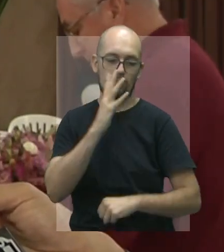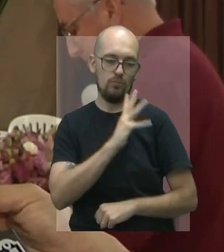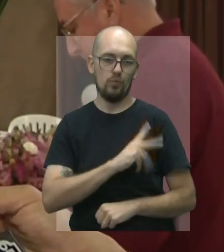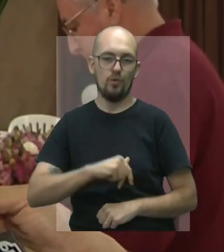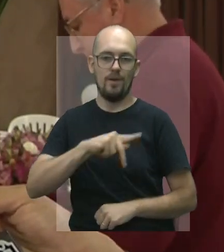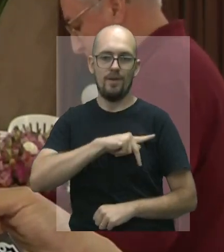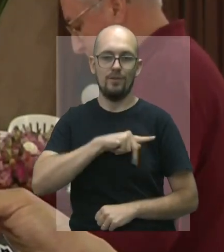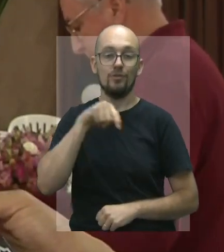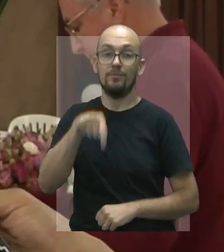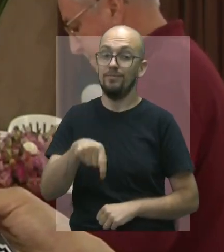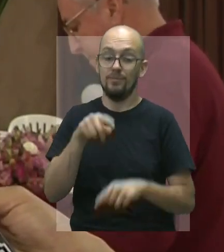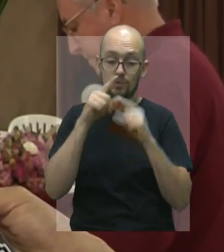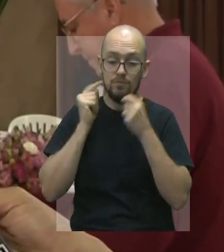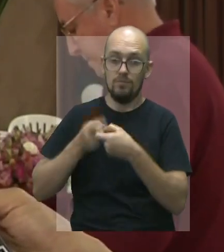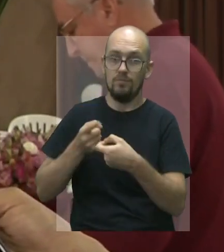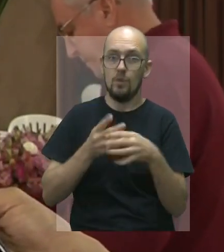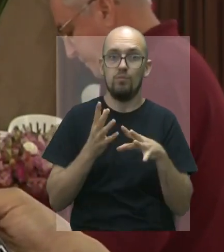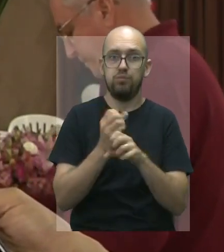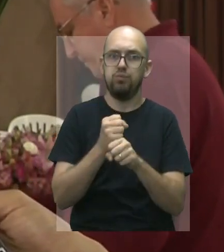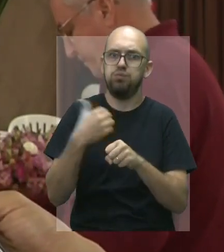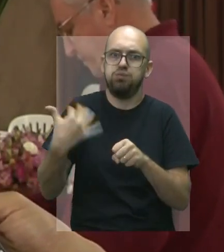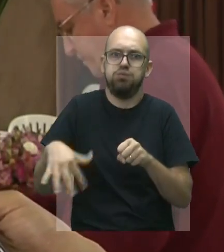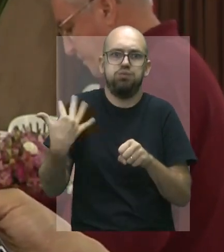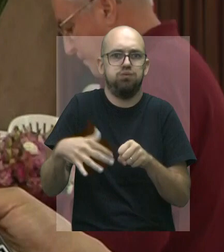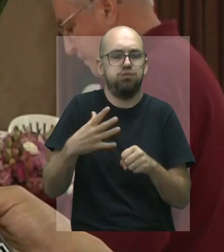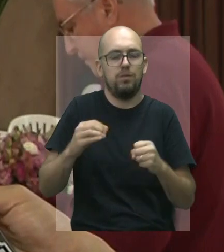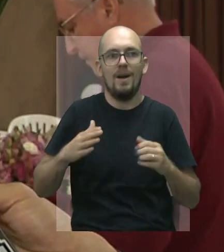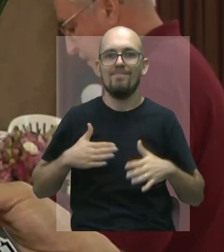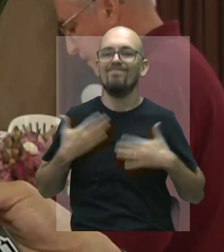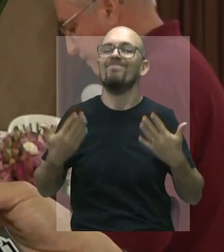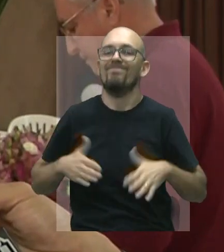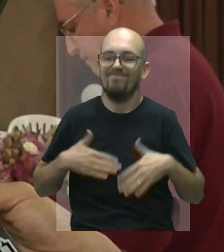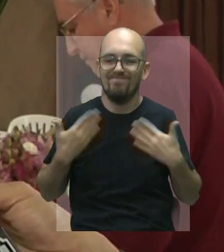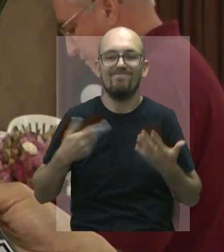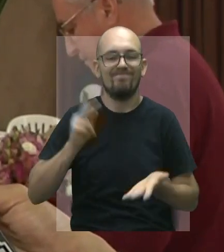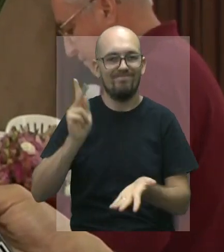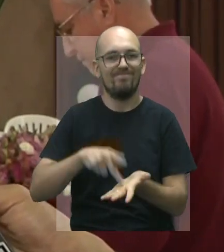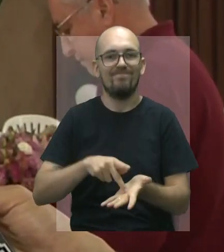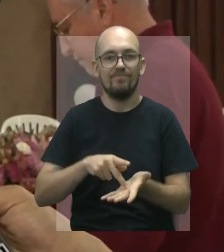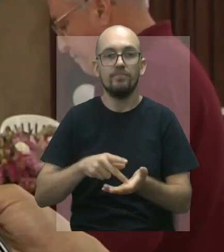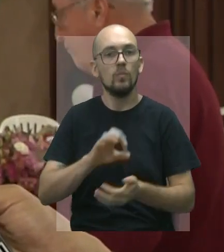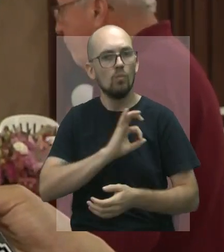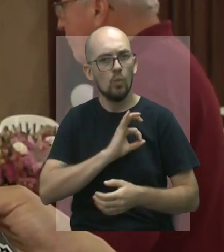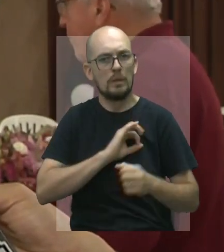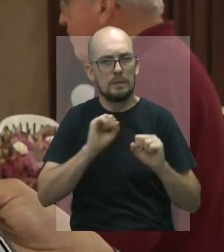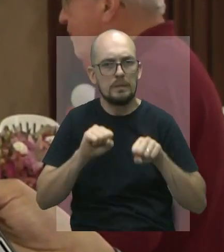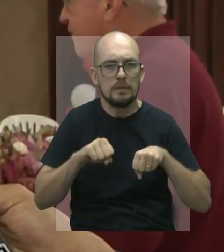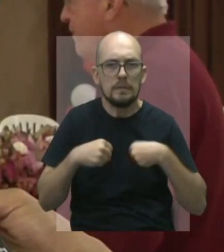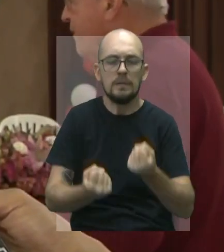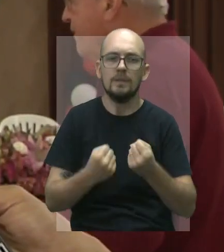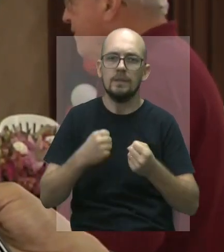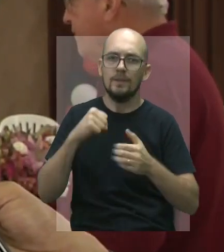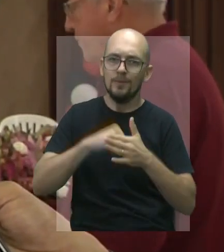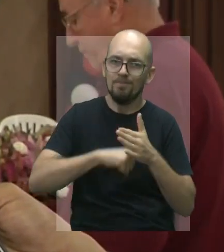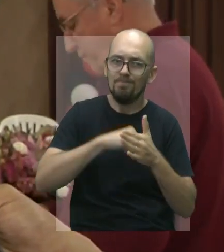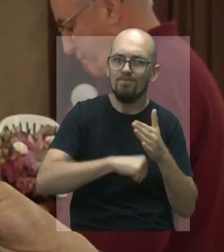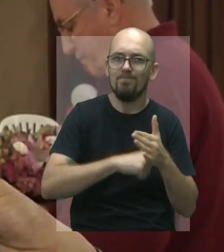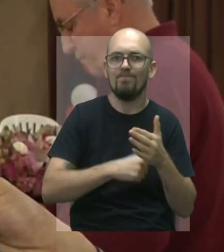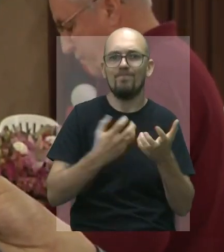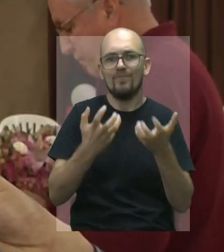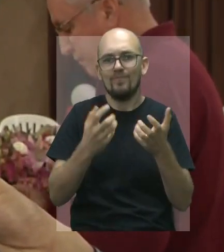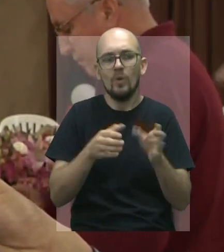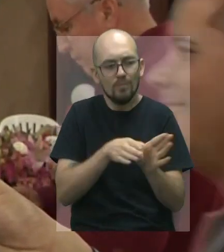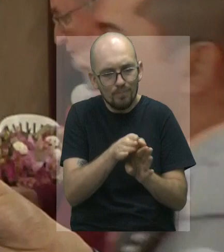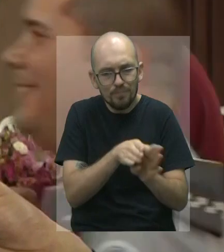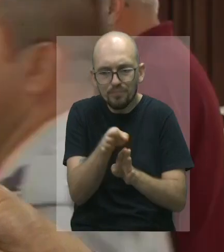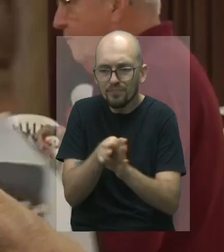de Jaú. Então, isso é motivo de muita alegria para a gente. Os nossos policiais se esforçam muito, se dedicam muito para que o